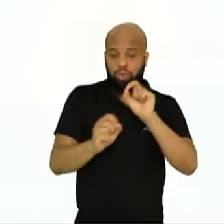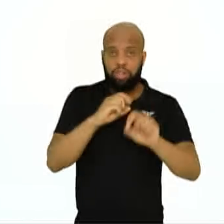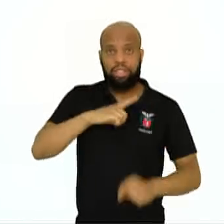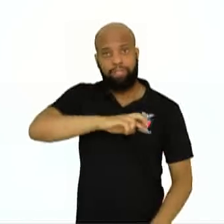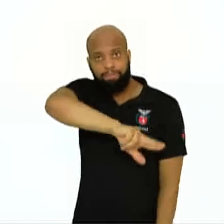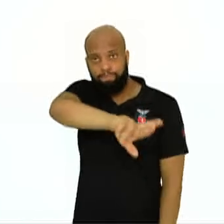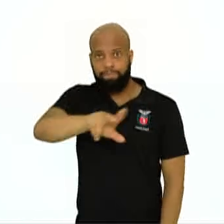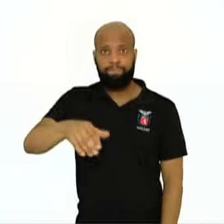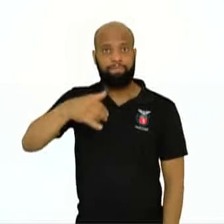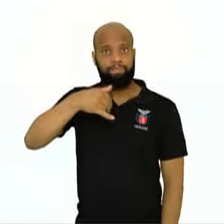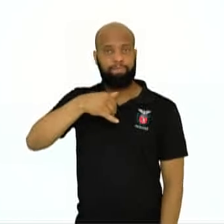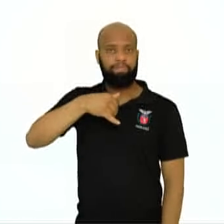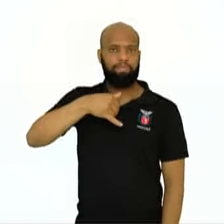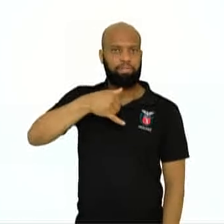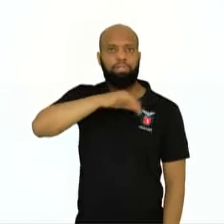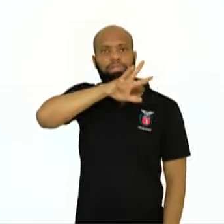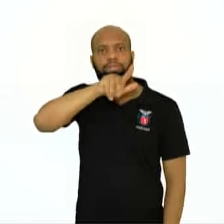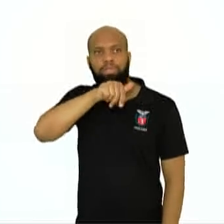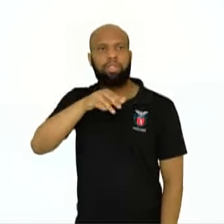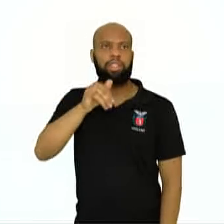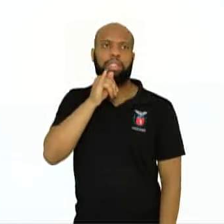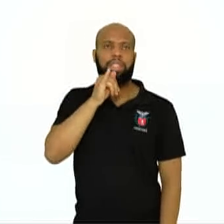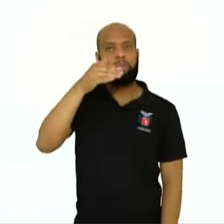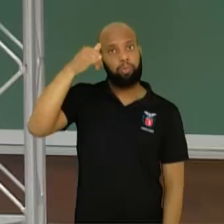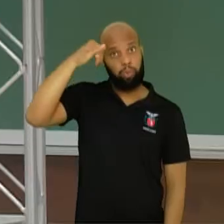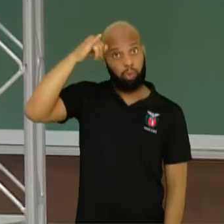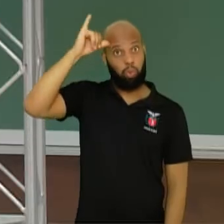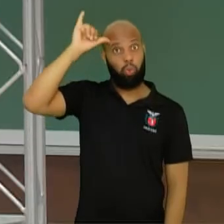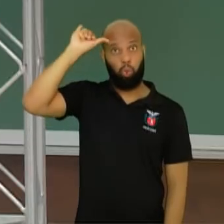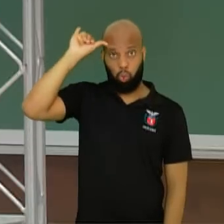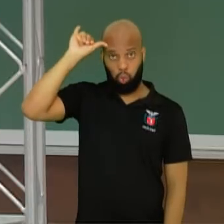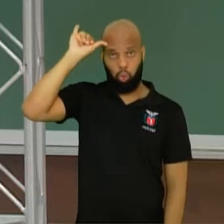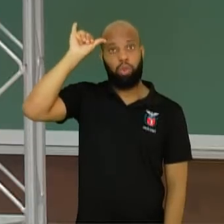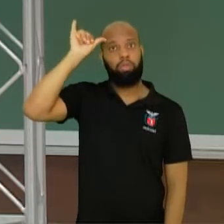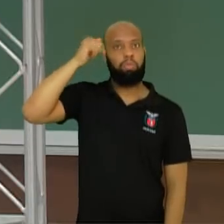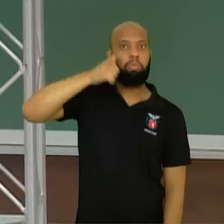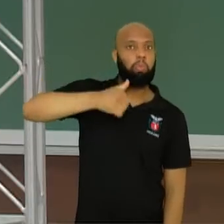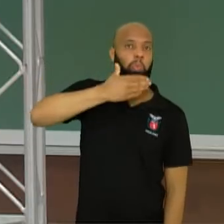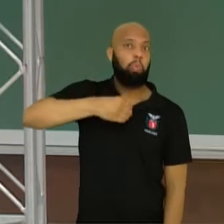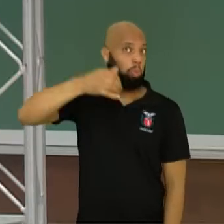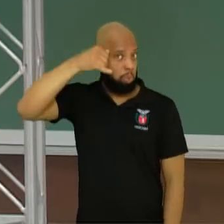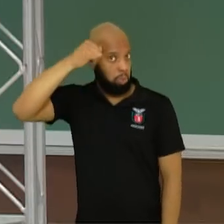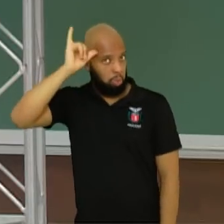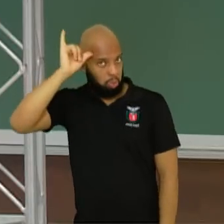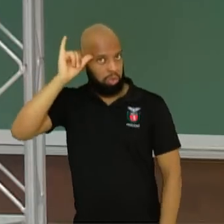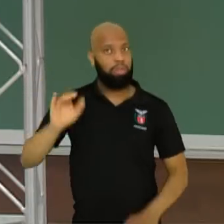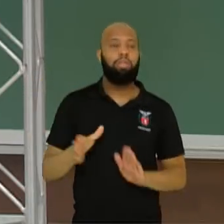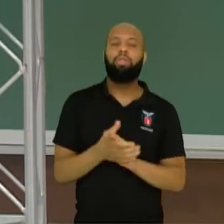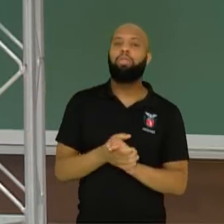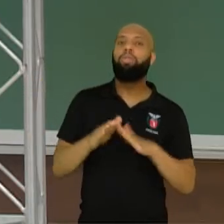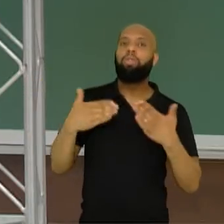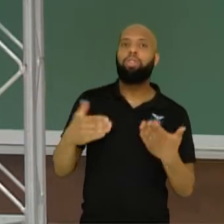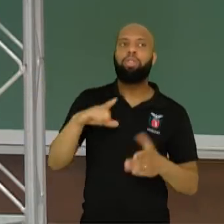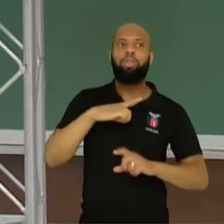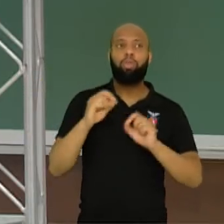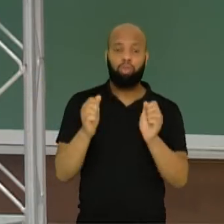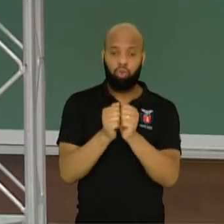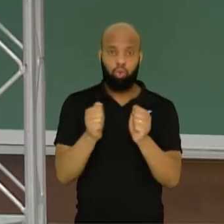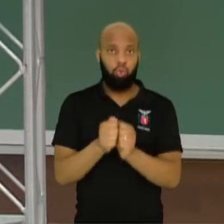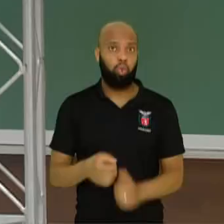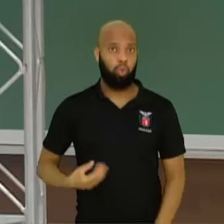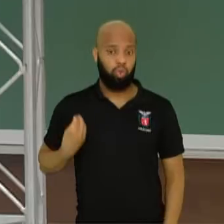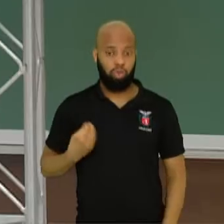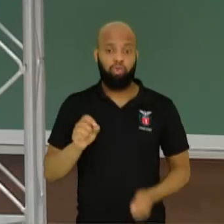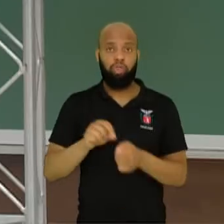muitos animais, então aqui, por exemplo, bois, as vacas, eles como seres vivos